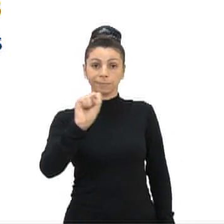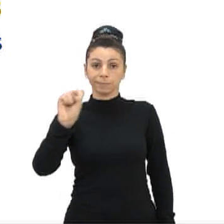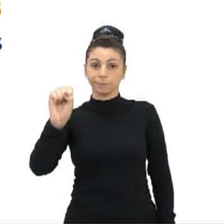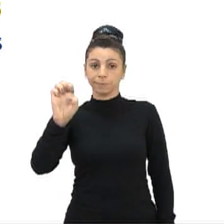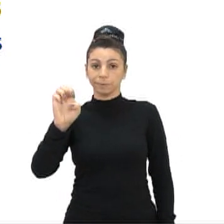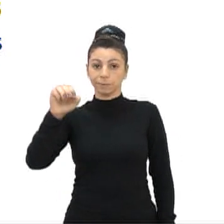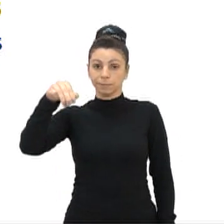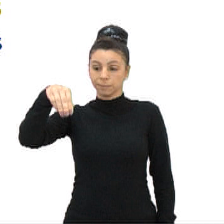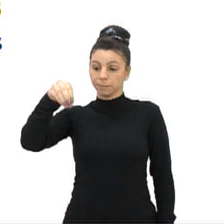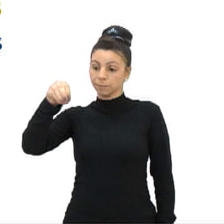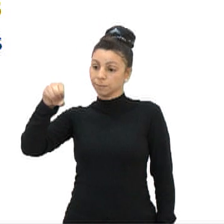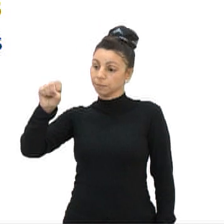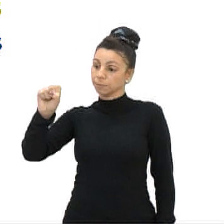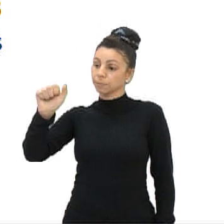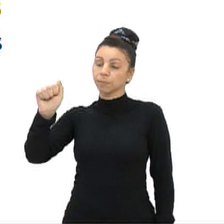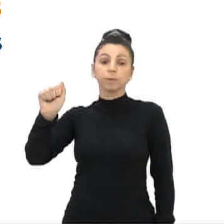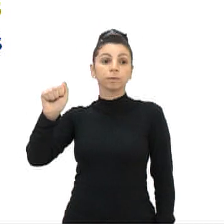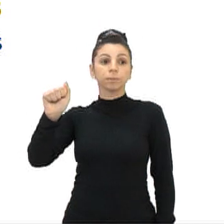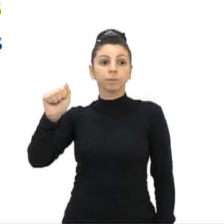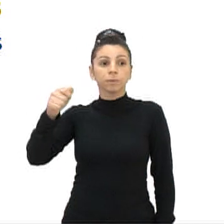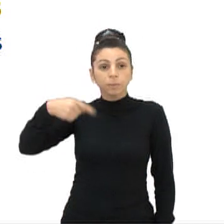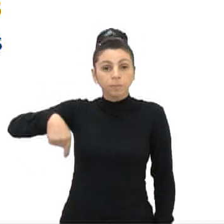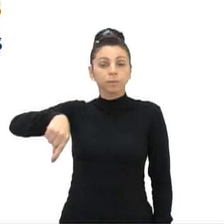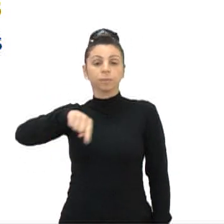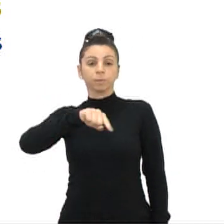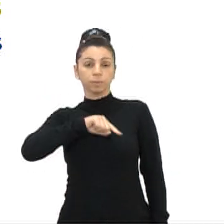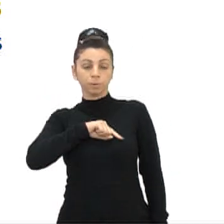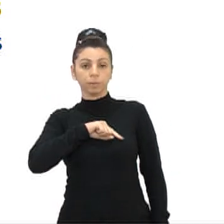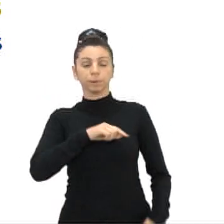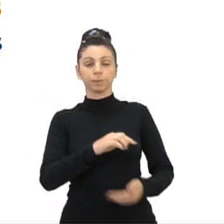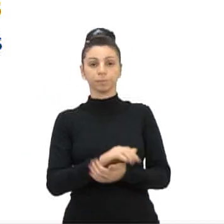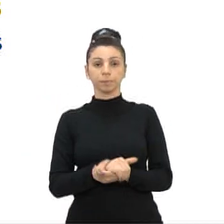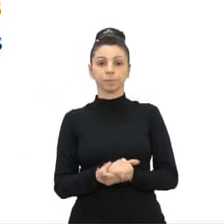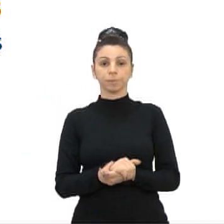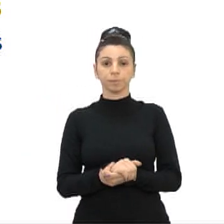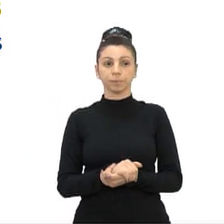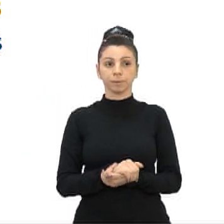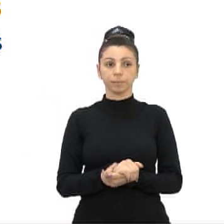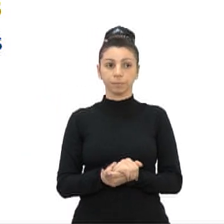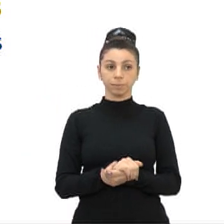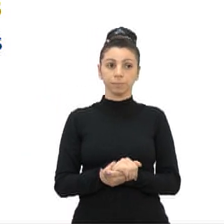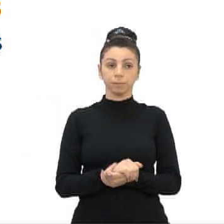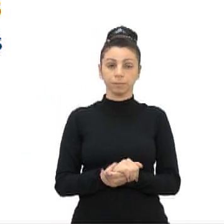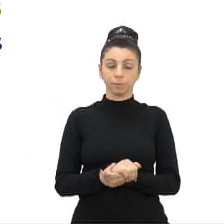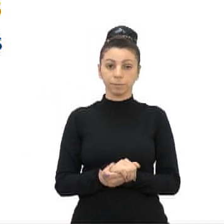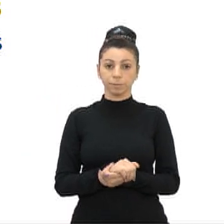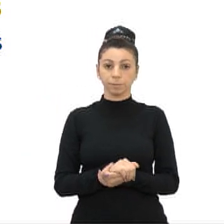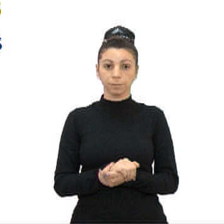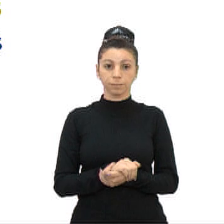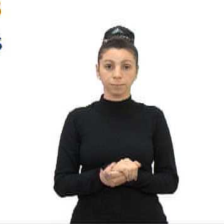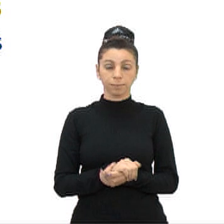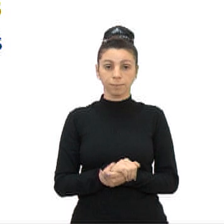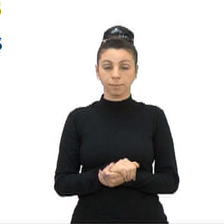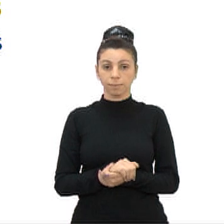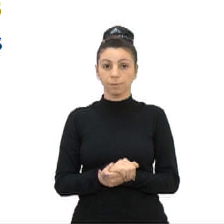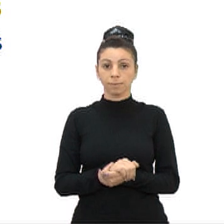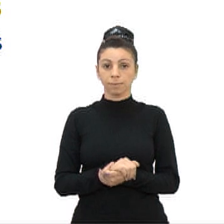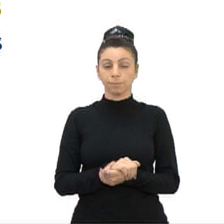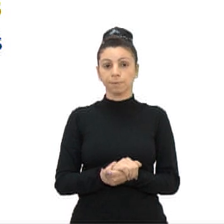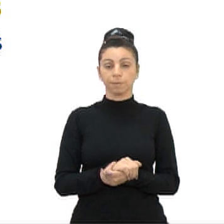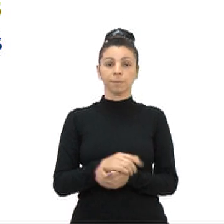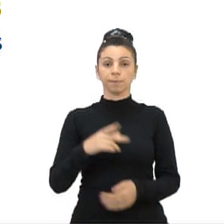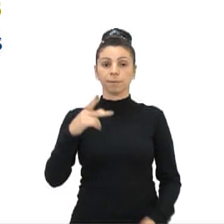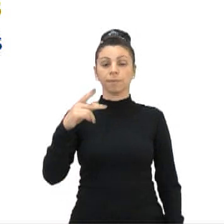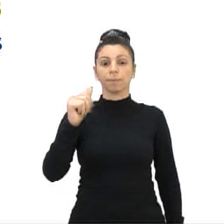imperativo afirmativo. E emprestamos também o eles, né, do modo subjuntivo. Que eles passem, passem eles.